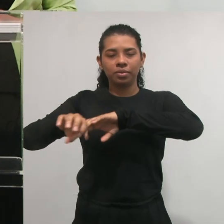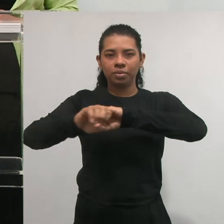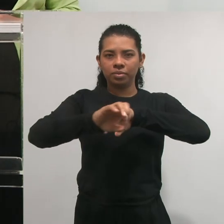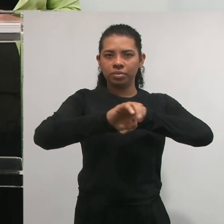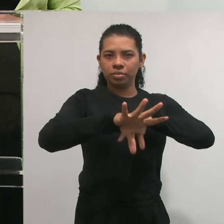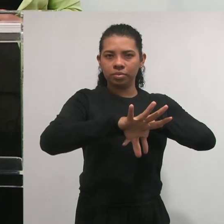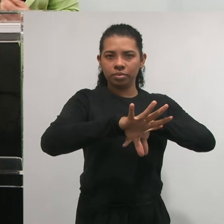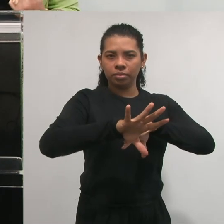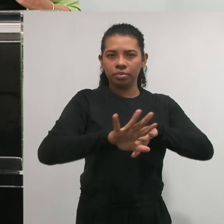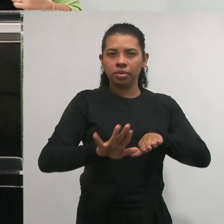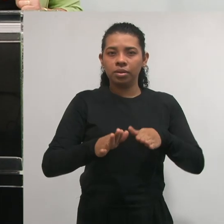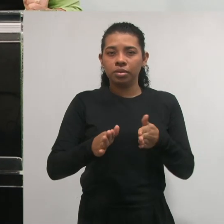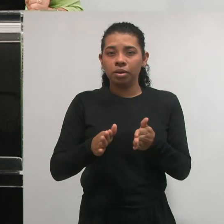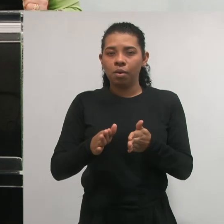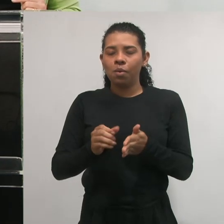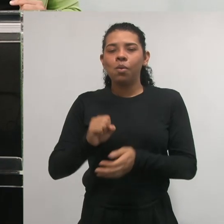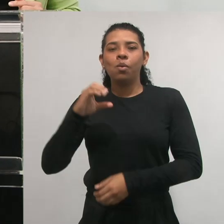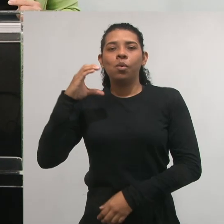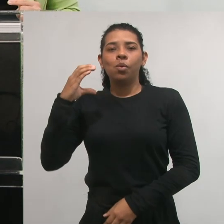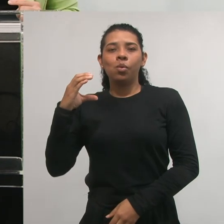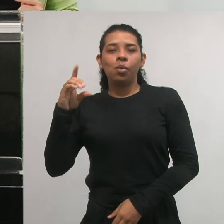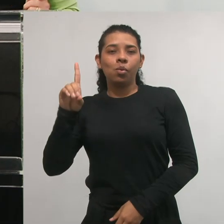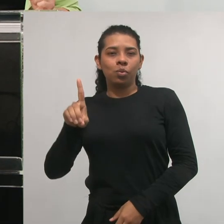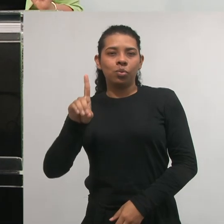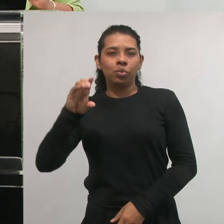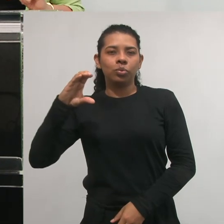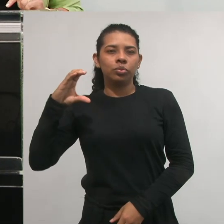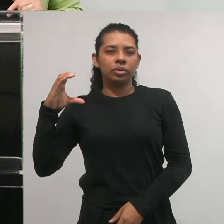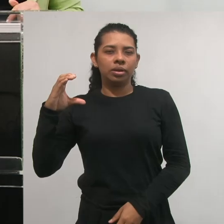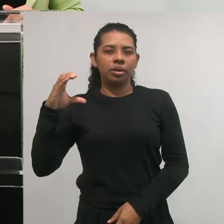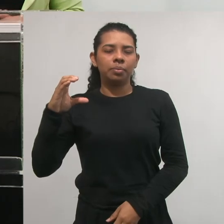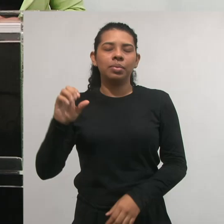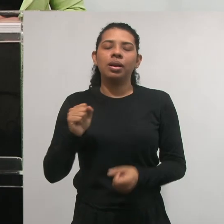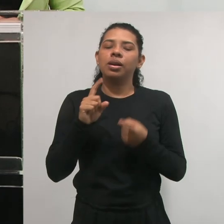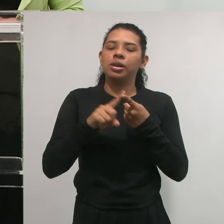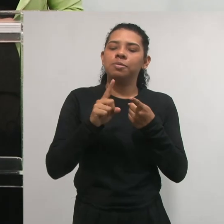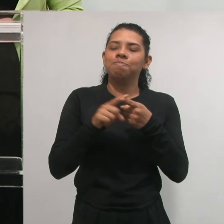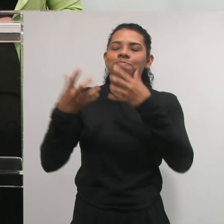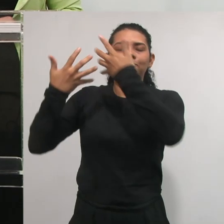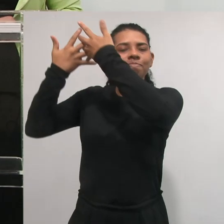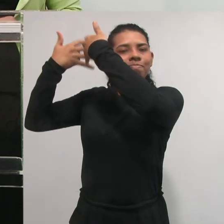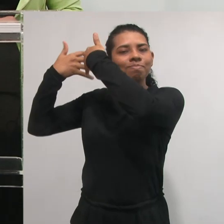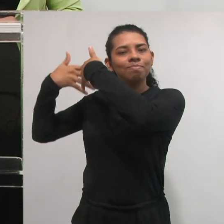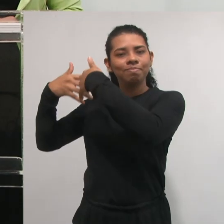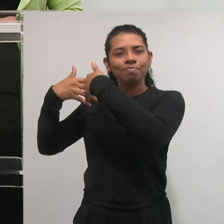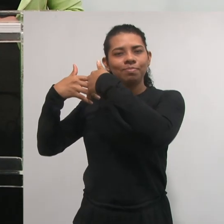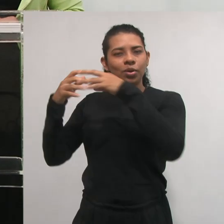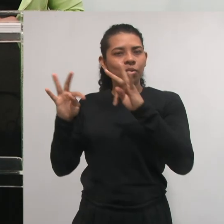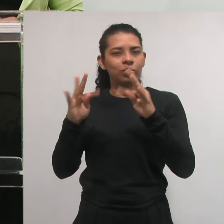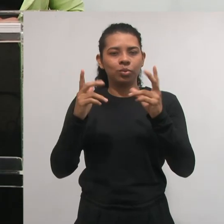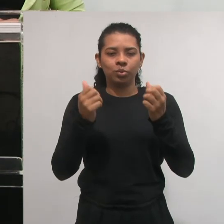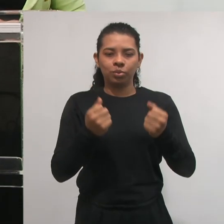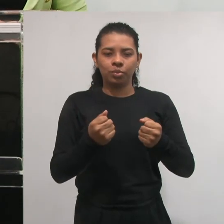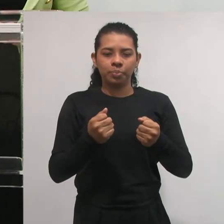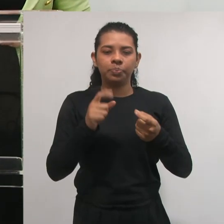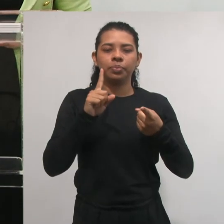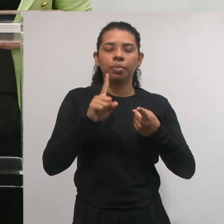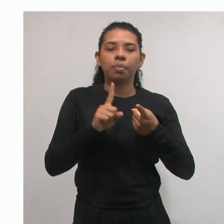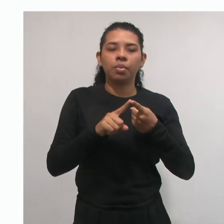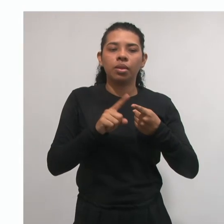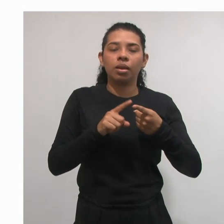e o decolonialismo, ele traz aí, né, essas teorias e esses conceitos para a gente refletir,